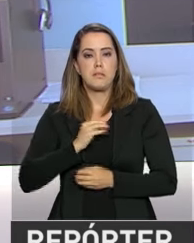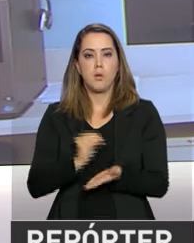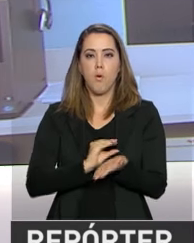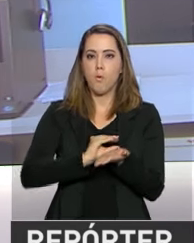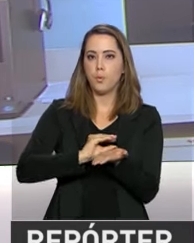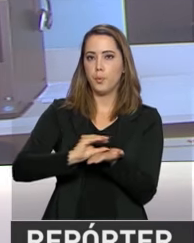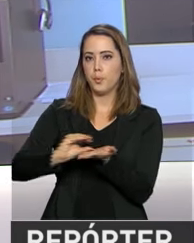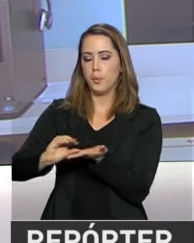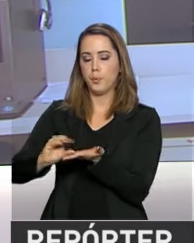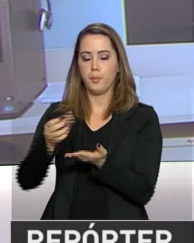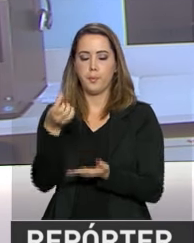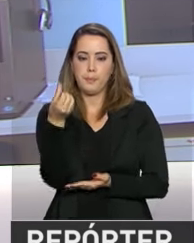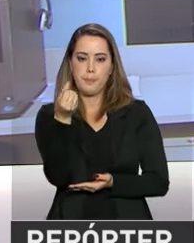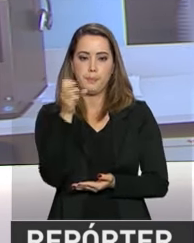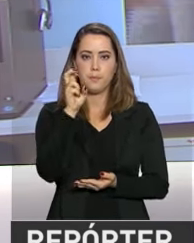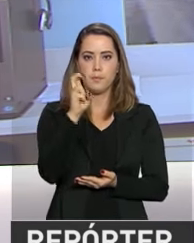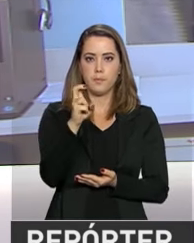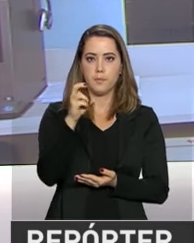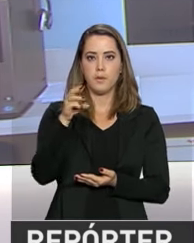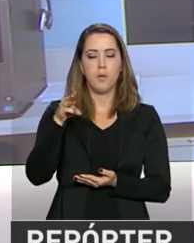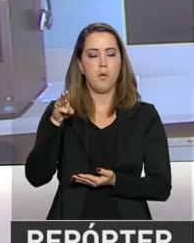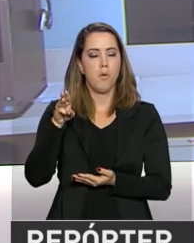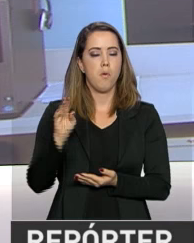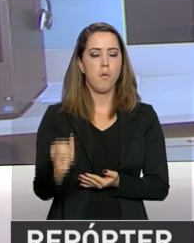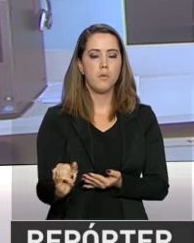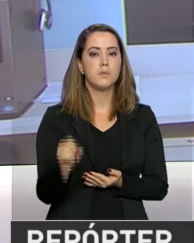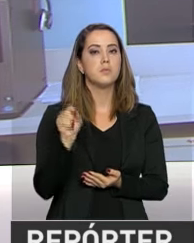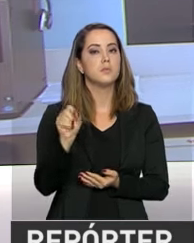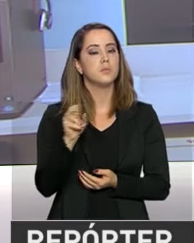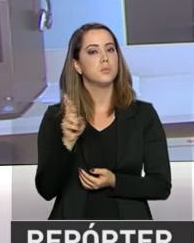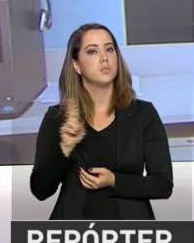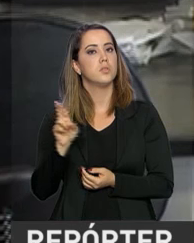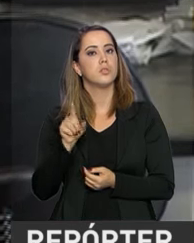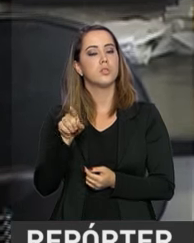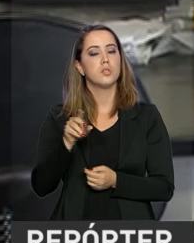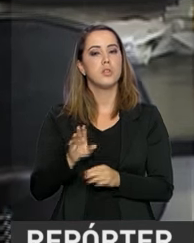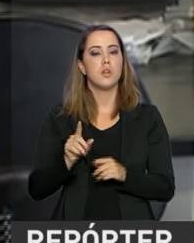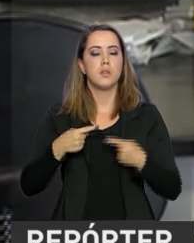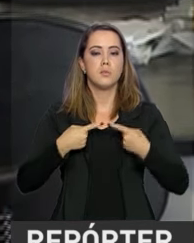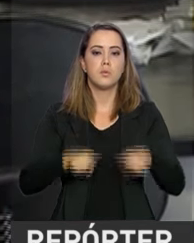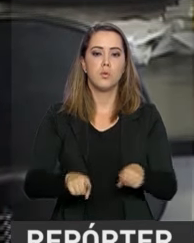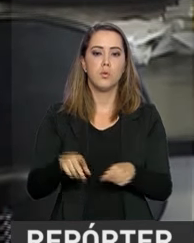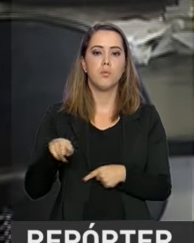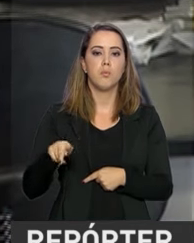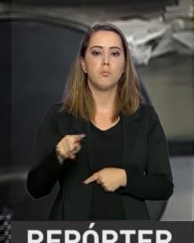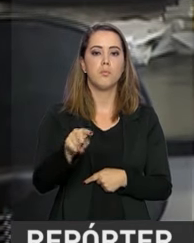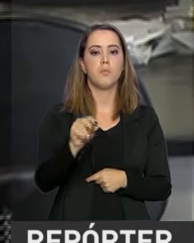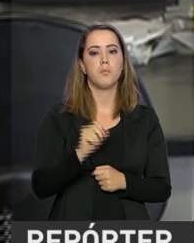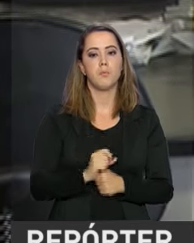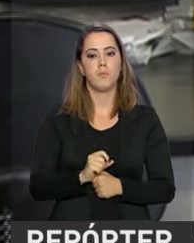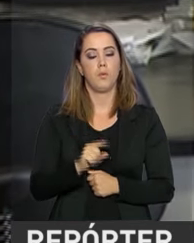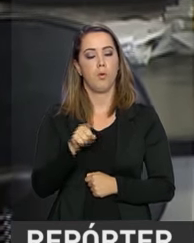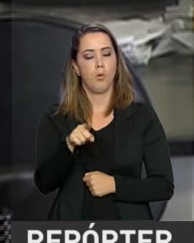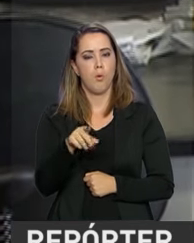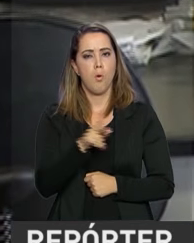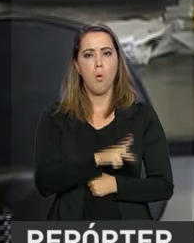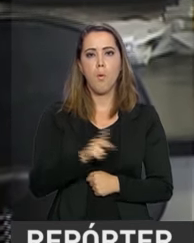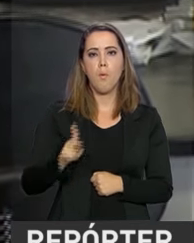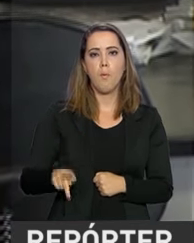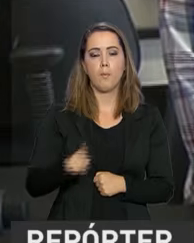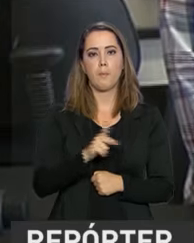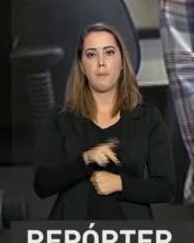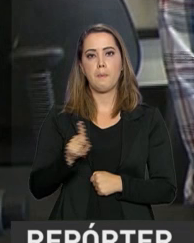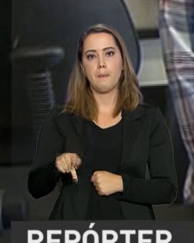reais para apoiar estudos científicos que ajudem a combater o vírus. O professor do departamento de